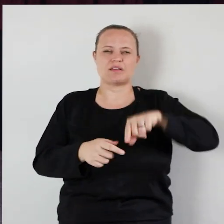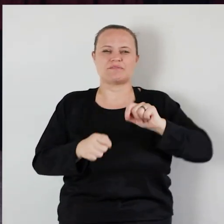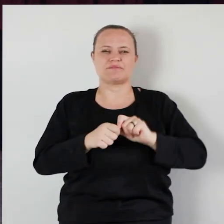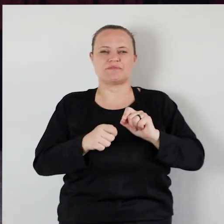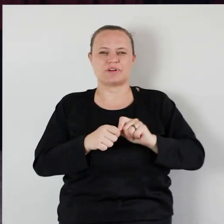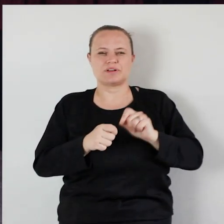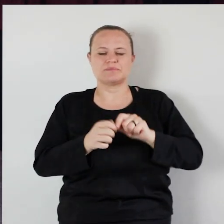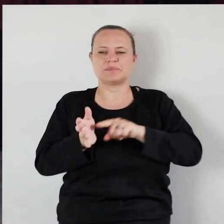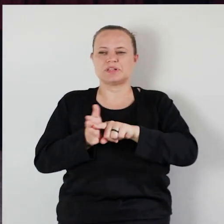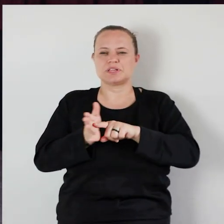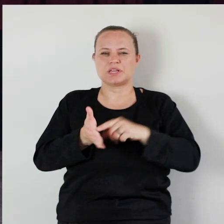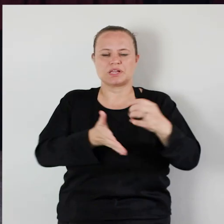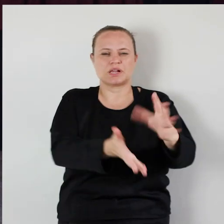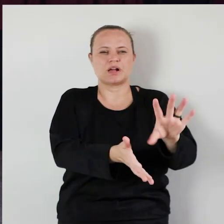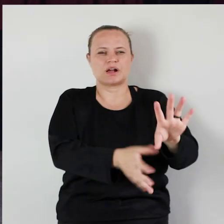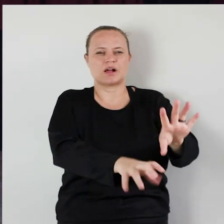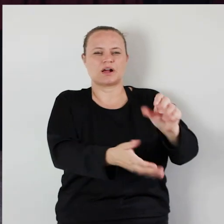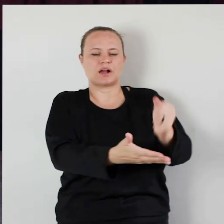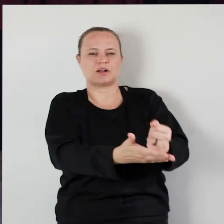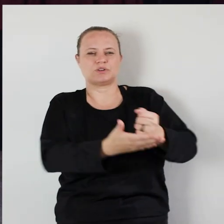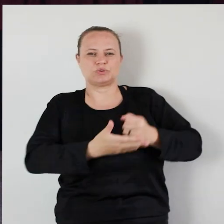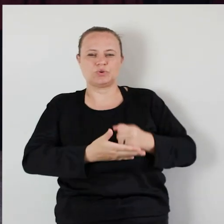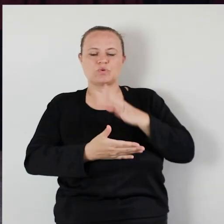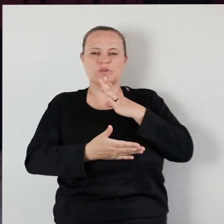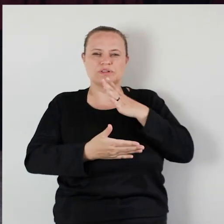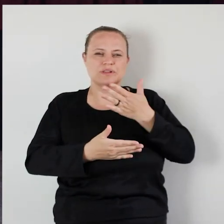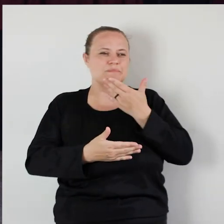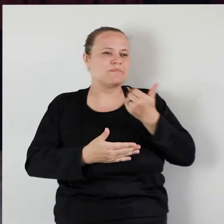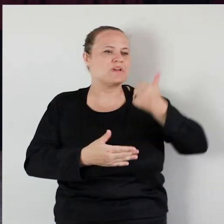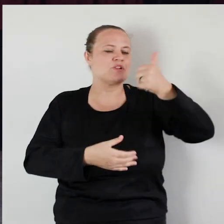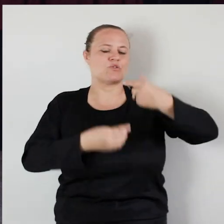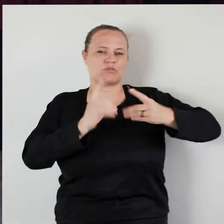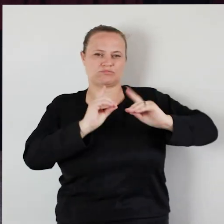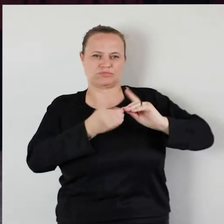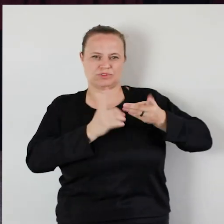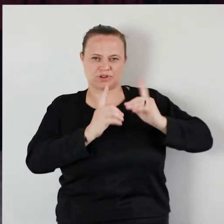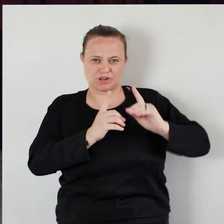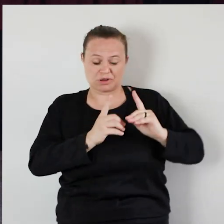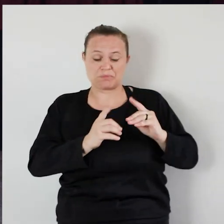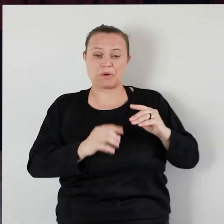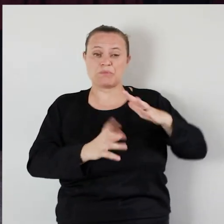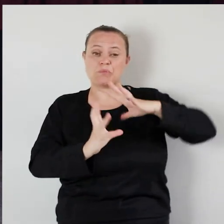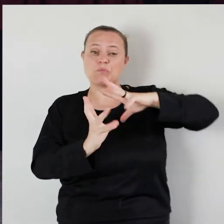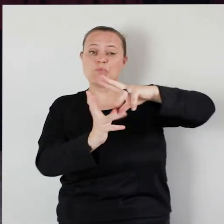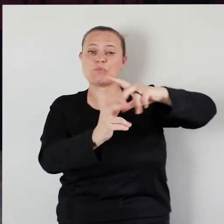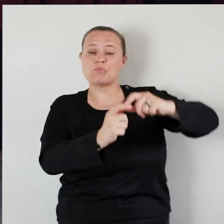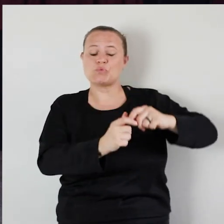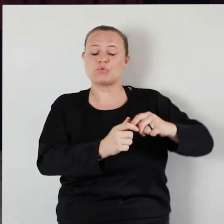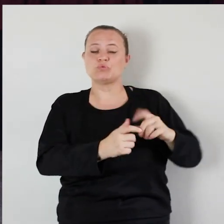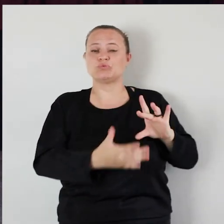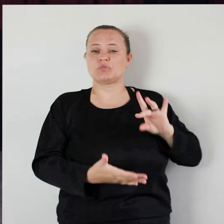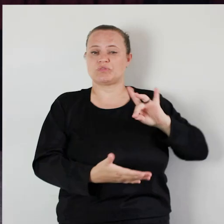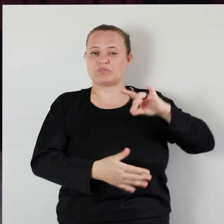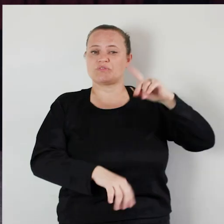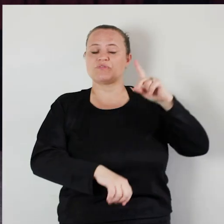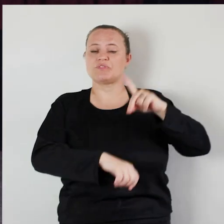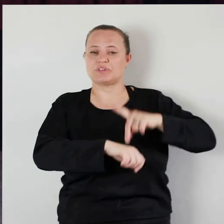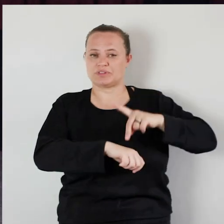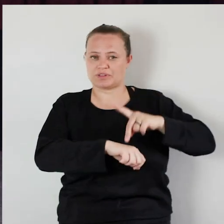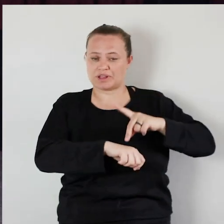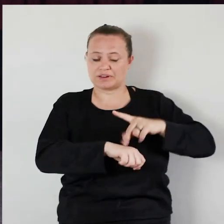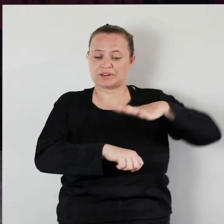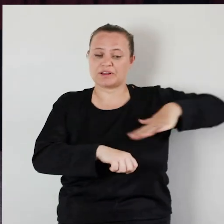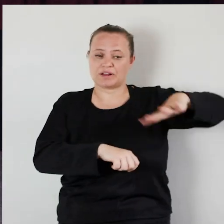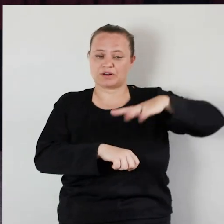trabalho de pesquisa da universidade, eu vou dizer, né? É poder realizar pesquisas que contribuam para conhecer um pouquinho